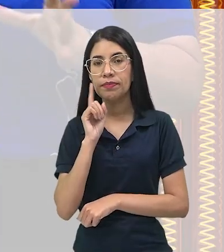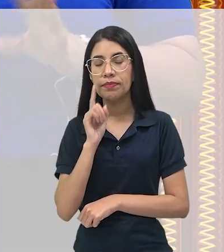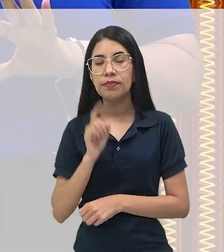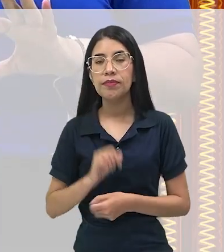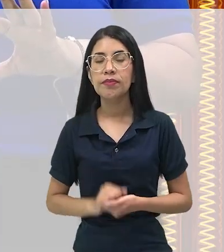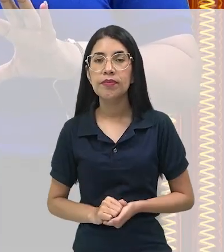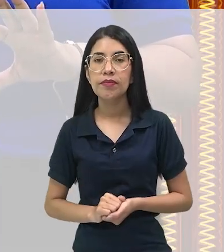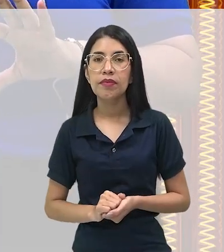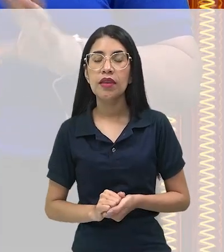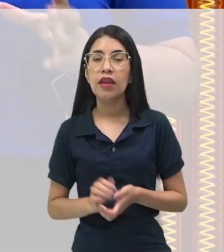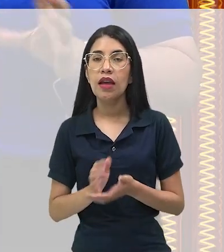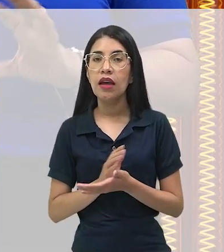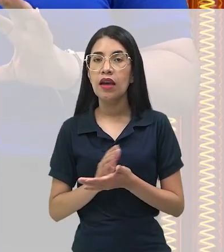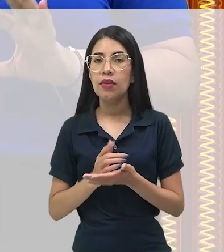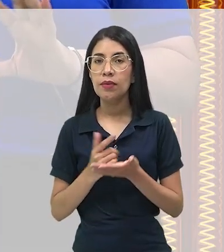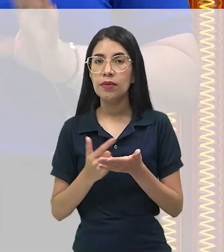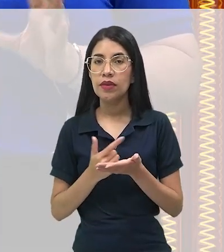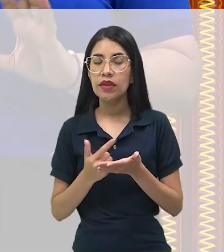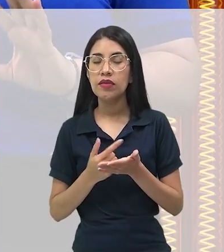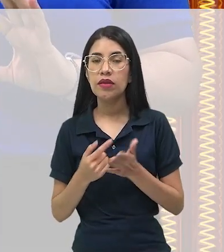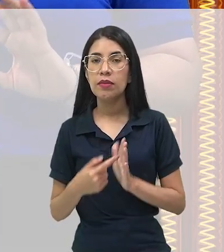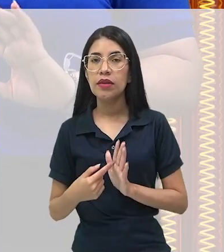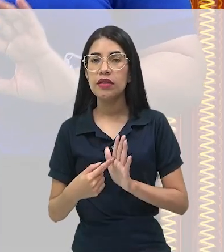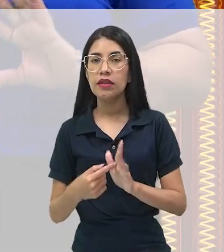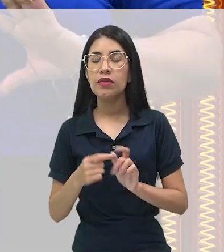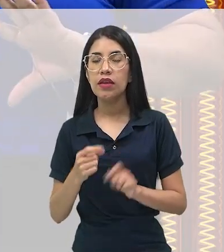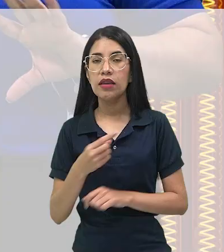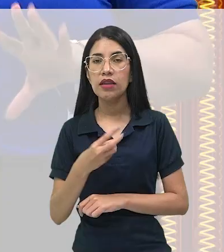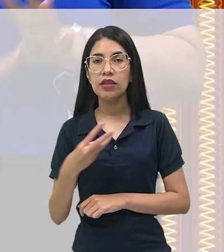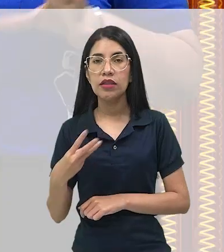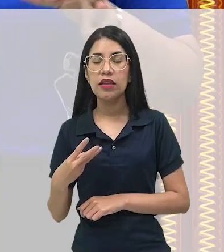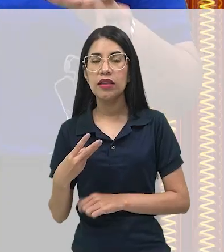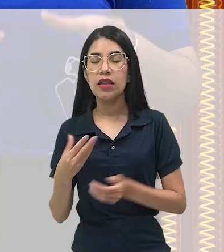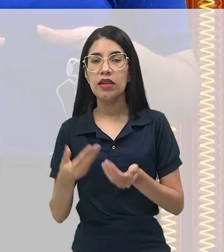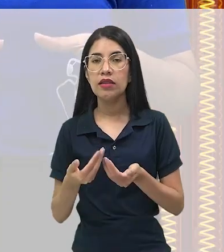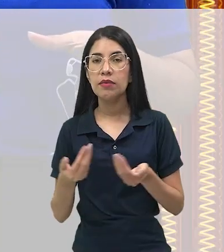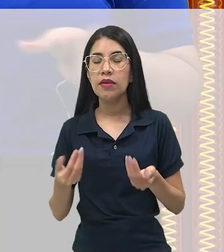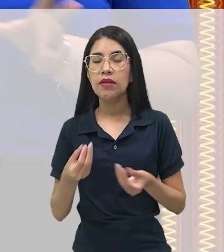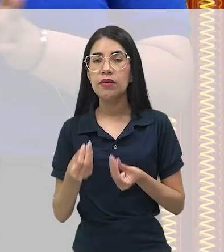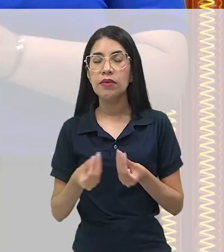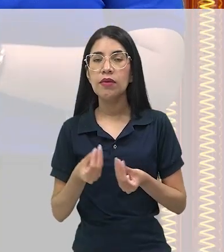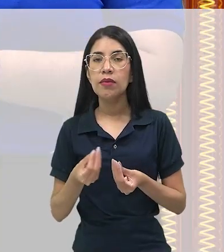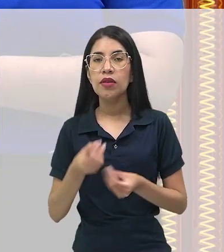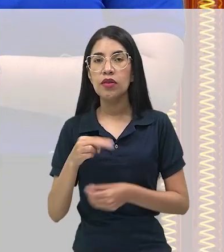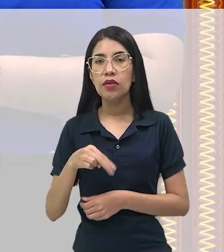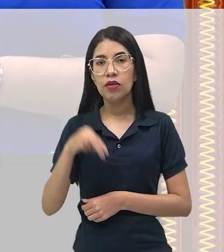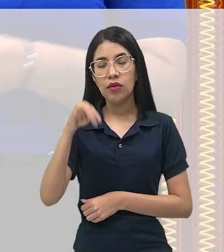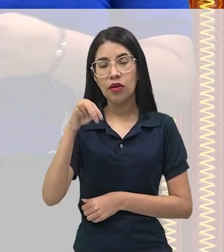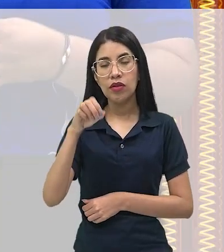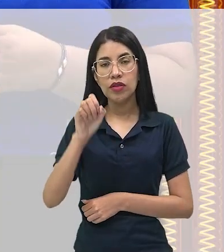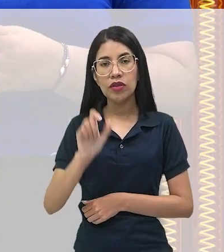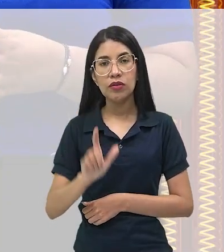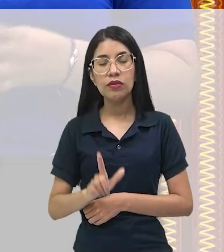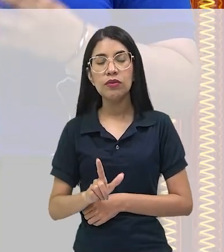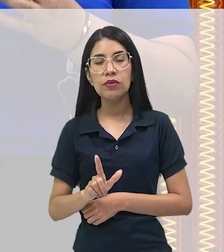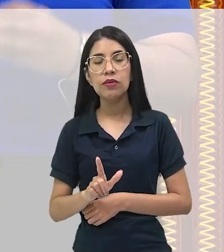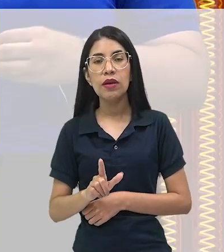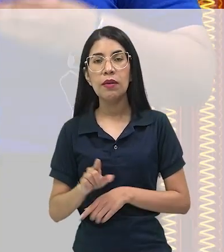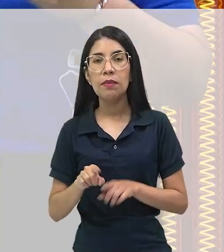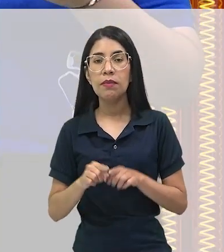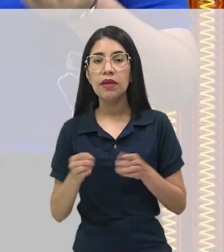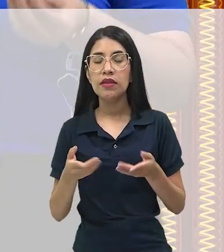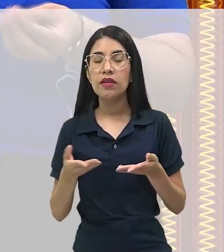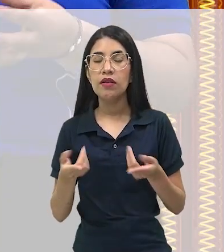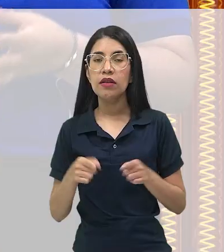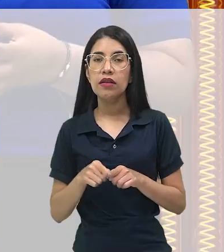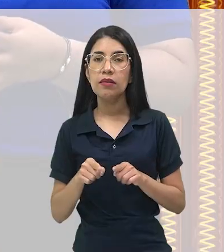Algumas literaturas vocês vão encontrar que as 13 colônias se dividiram ou em colônias do norte ou em colônias do sul, mas eu trago para vocês também